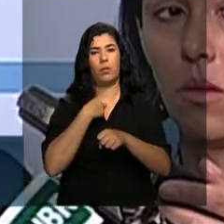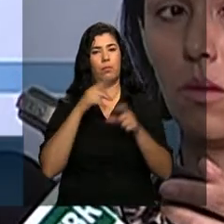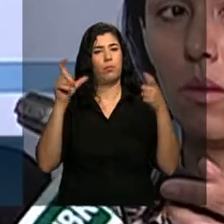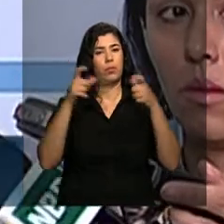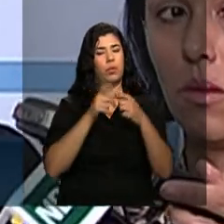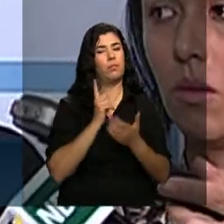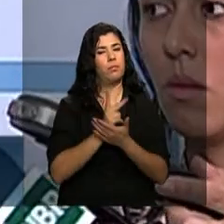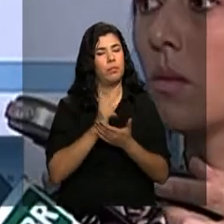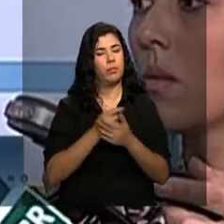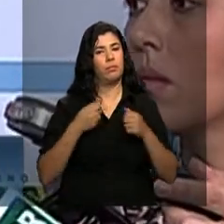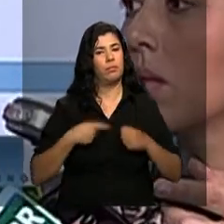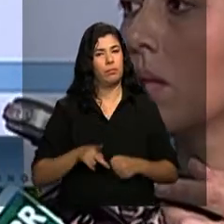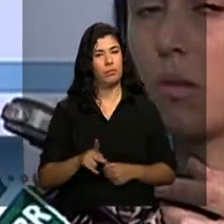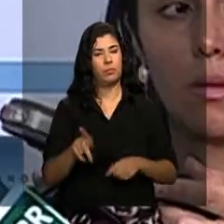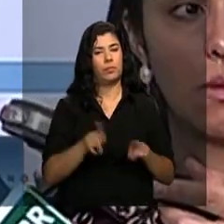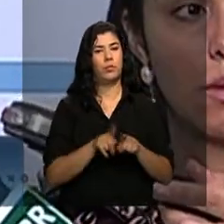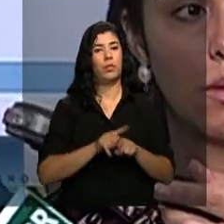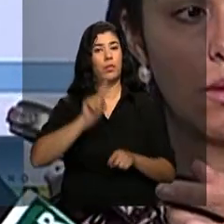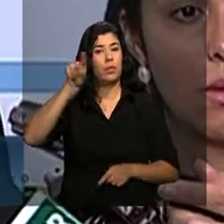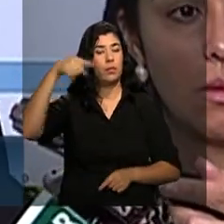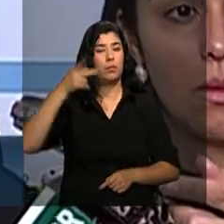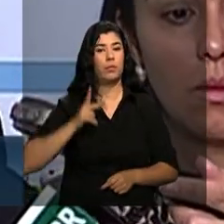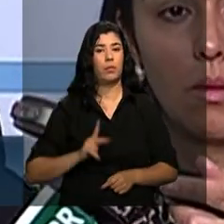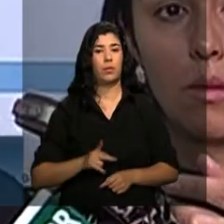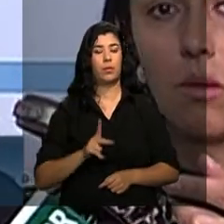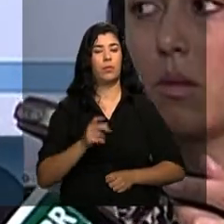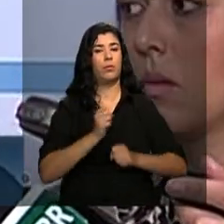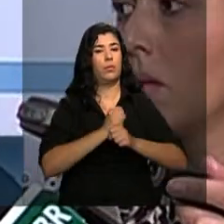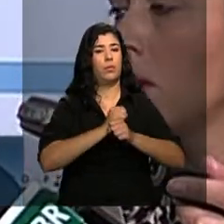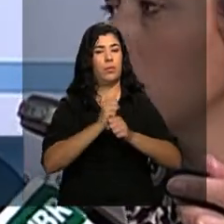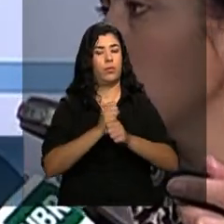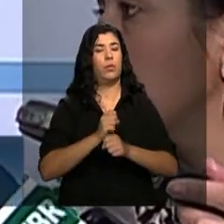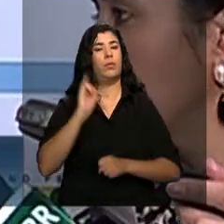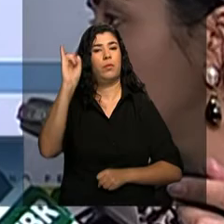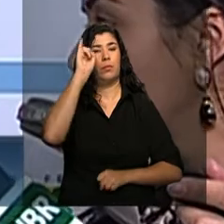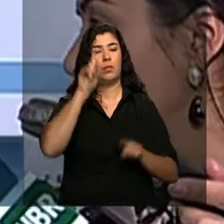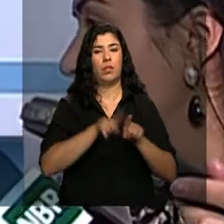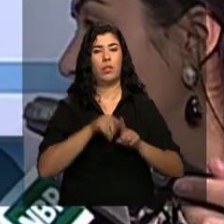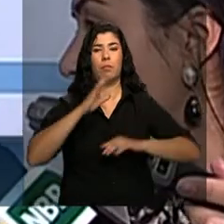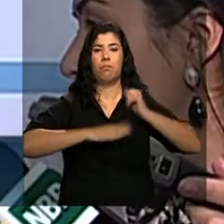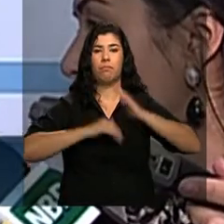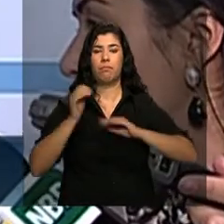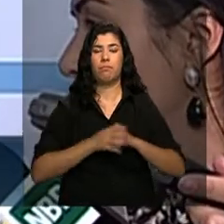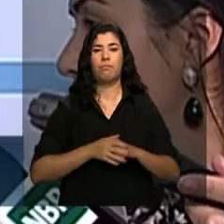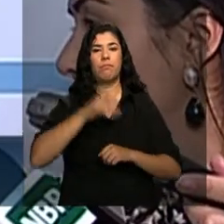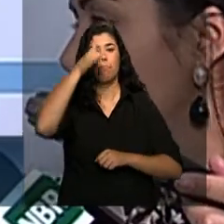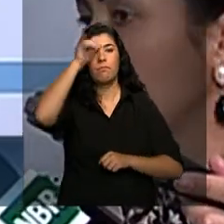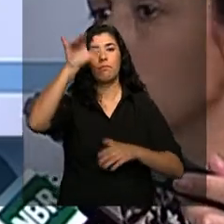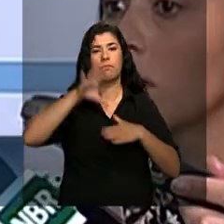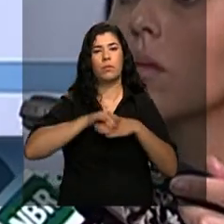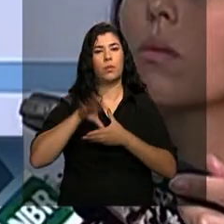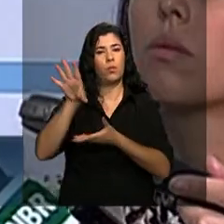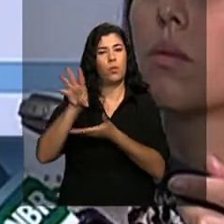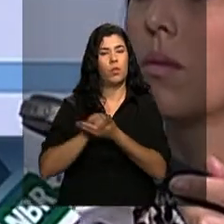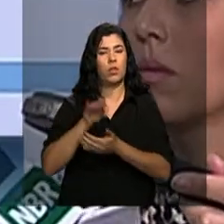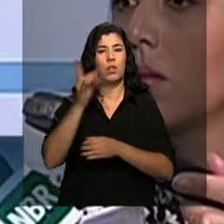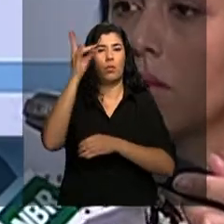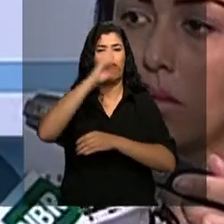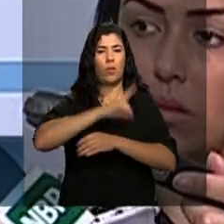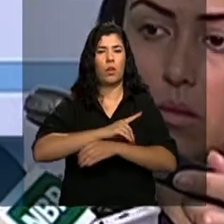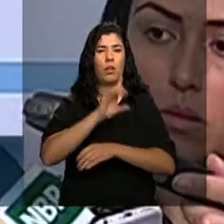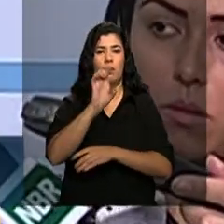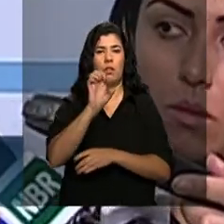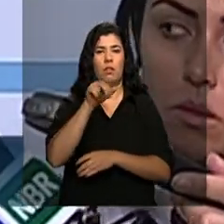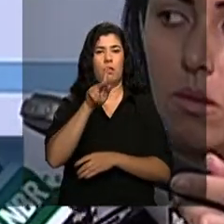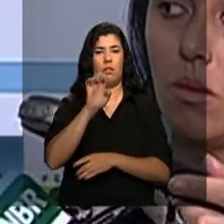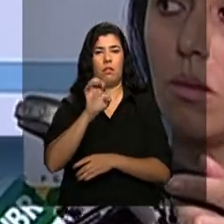ser mantida, tá certo? E depois continuada durante todo o ano, porque é muito importante isso, né? Colhemos agora o resultado